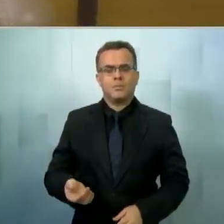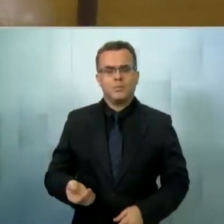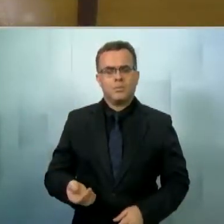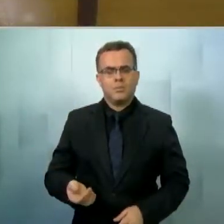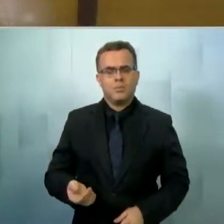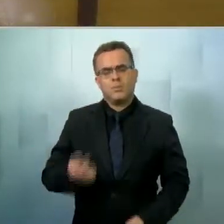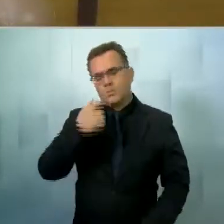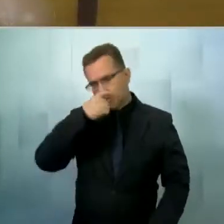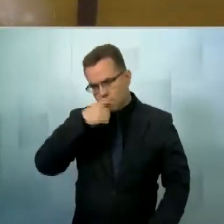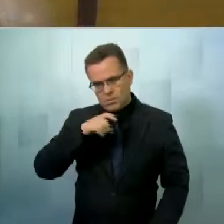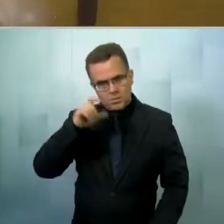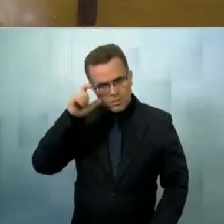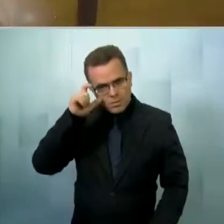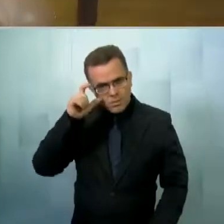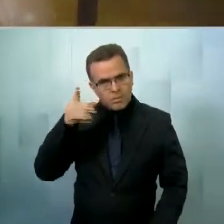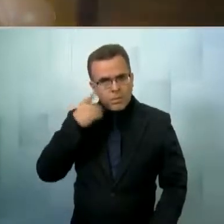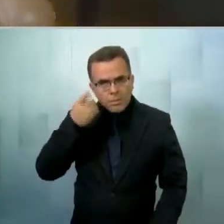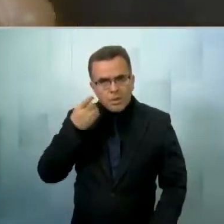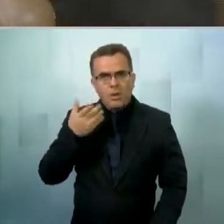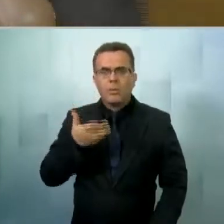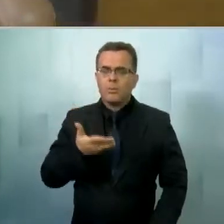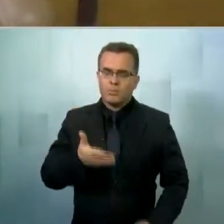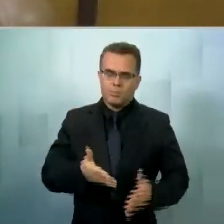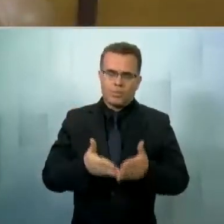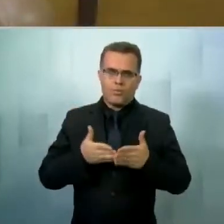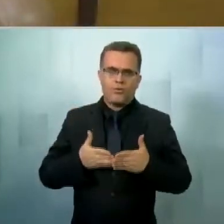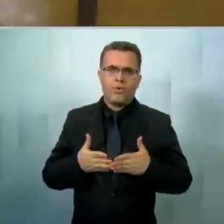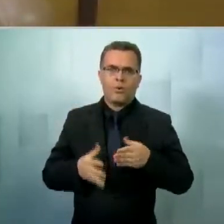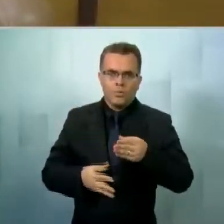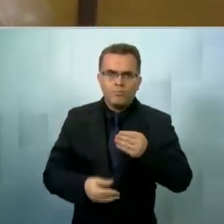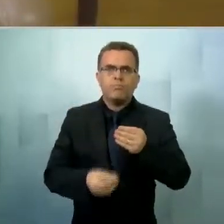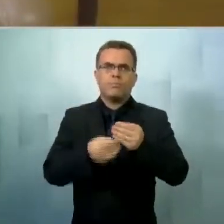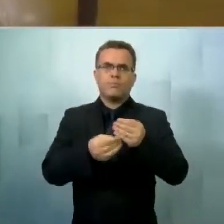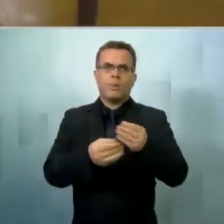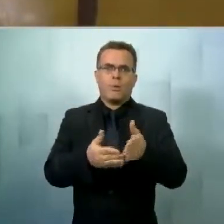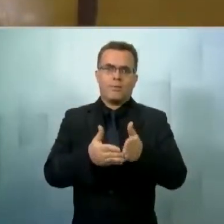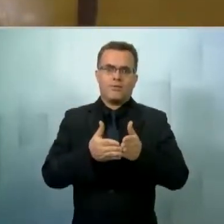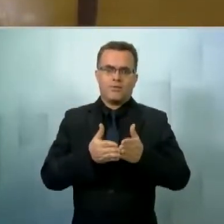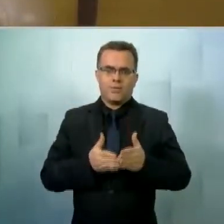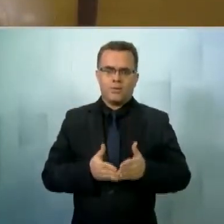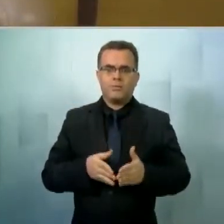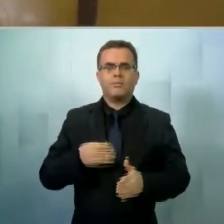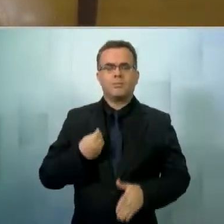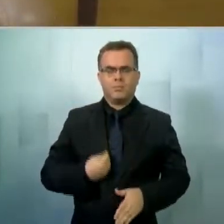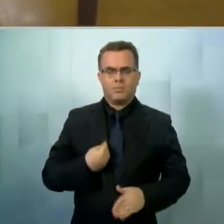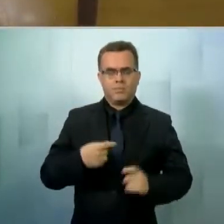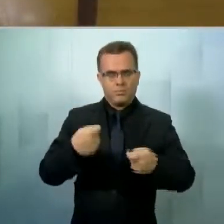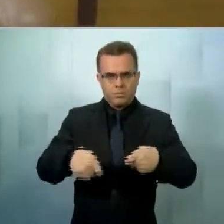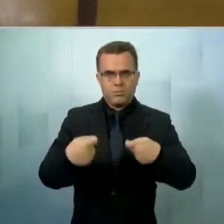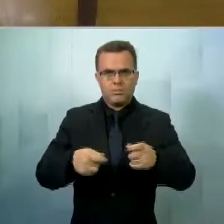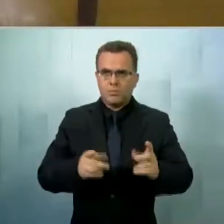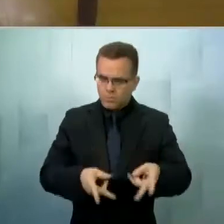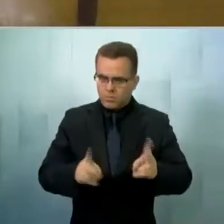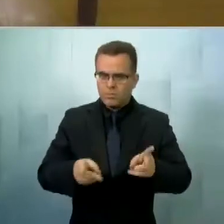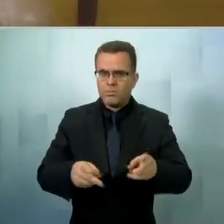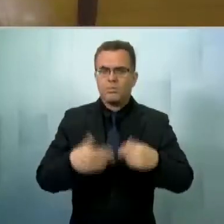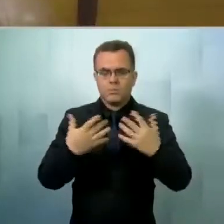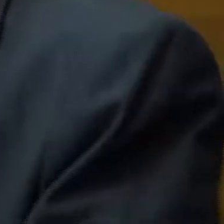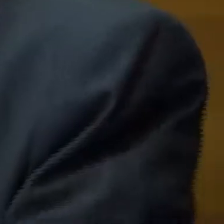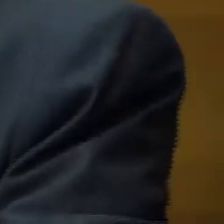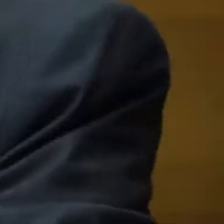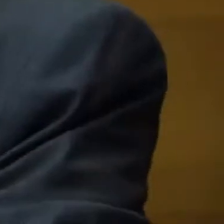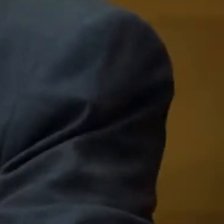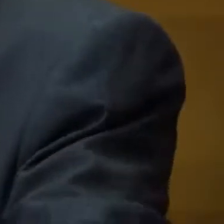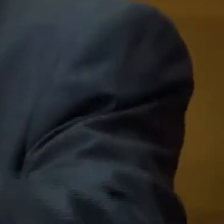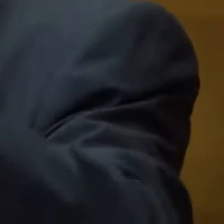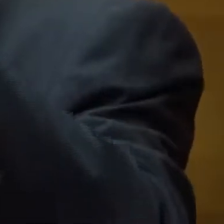permita-me participar de tudo aquilo que Vossa Excelência disse que fará, e se precisar em relação a quórum, também conte comigo.